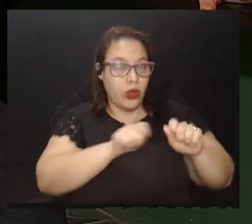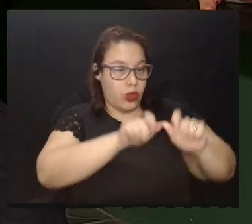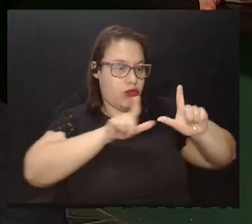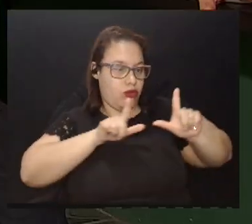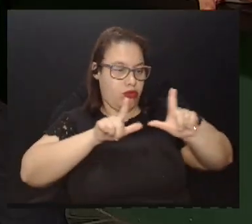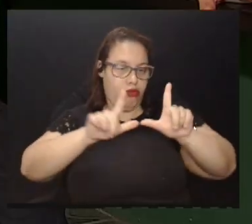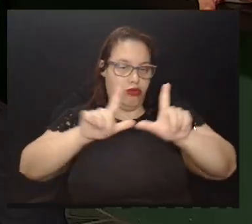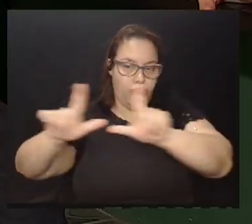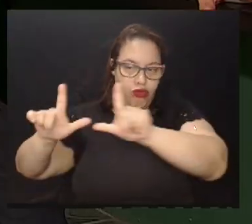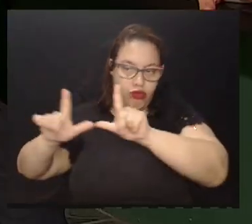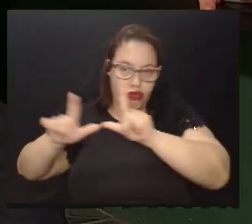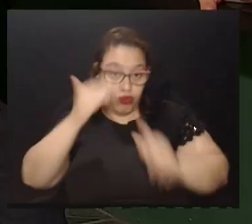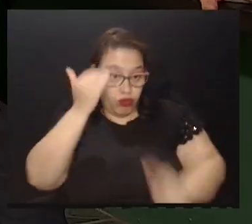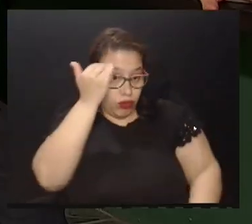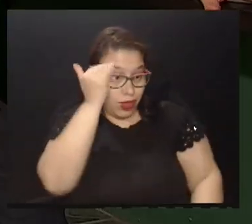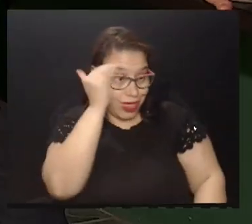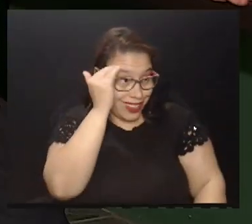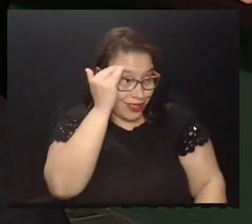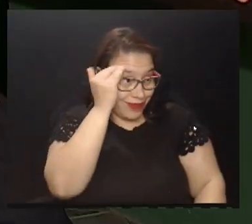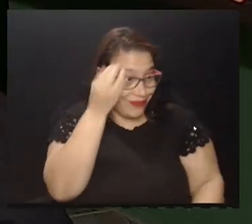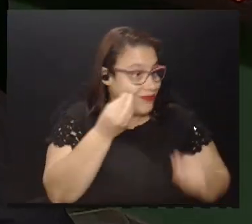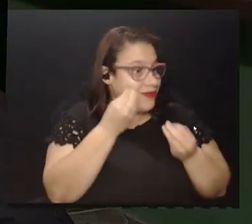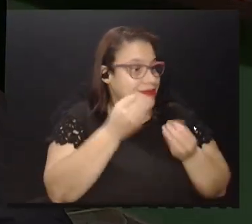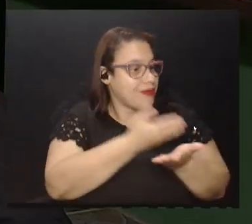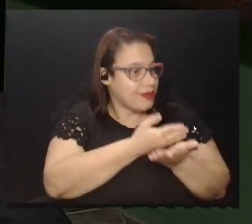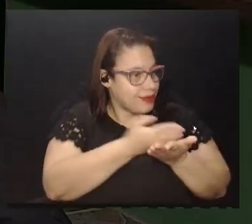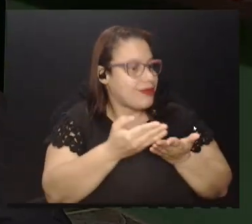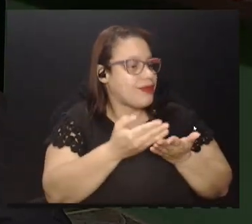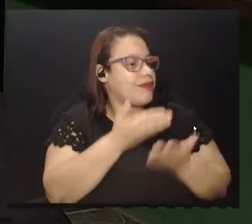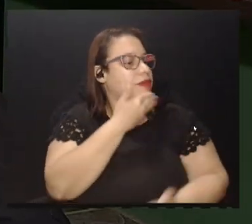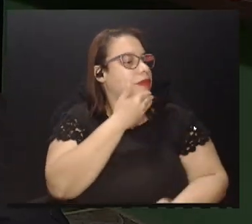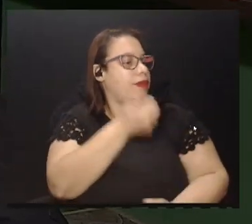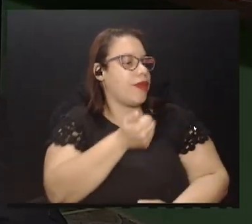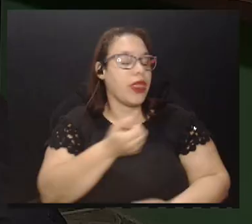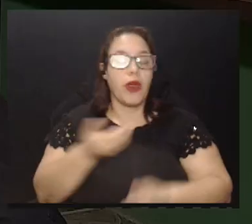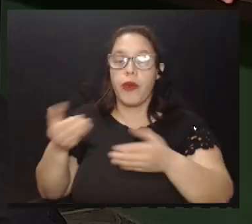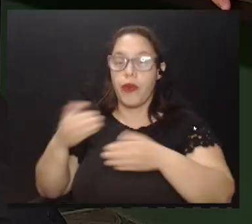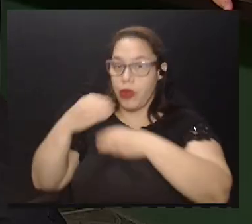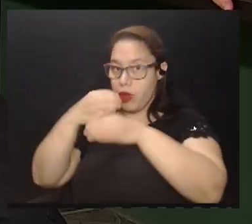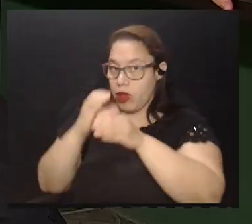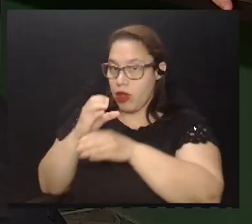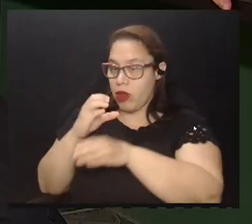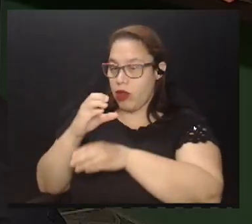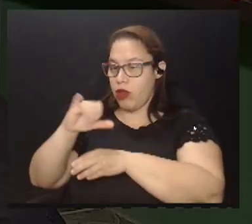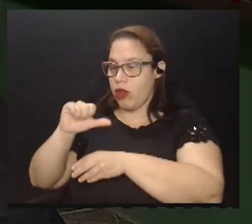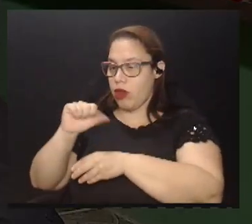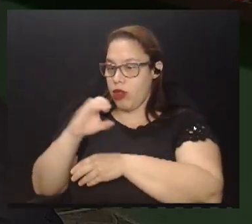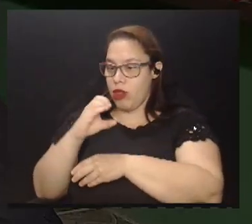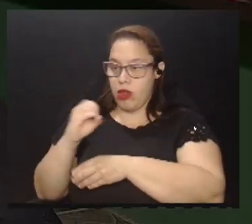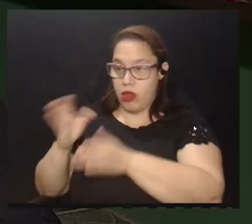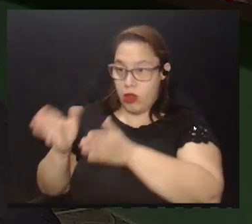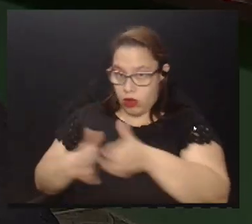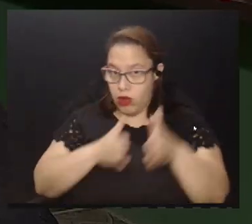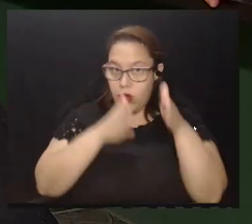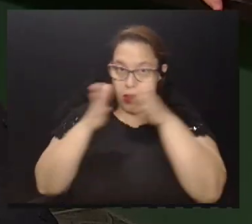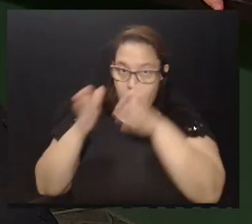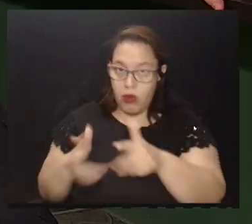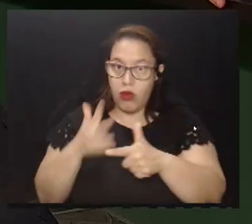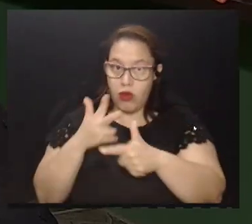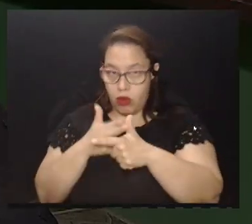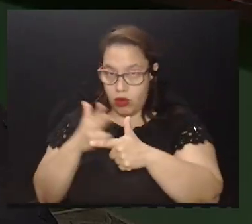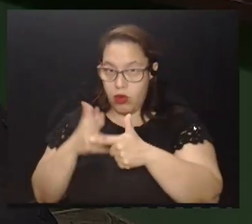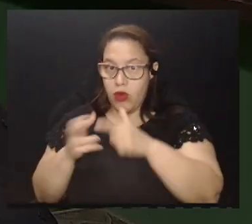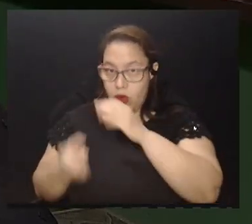casa começar a entender um pouquinho mais. Bom, o Laboratório Cisco é uma produtora de documentários que foi fundada há 20